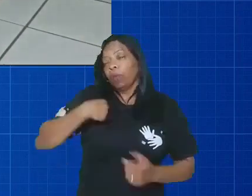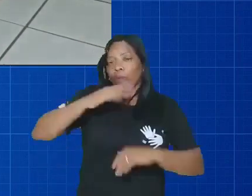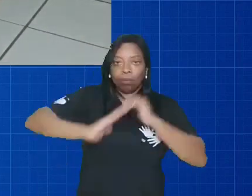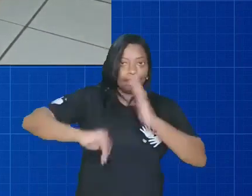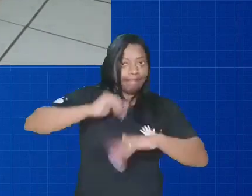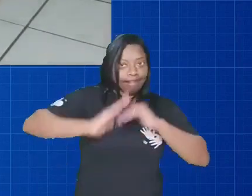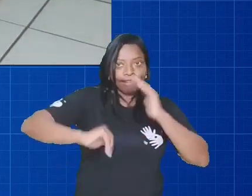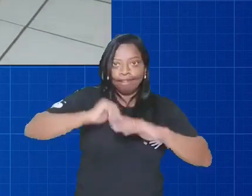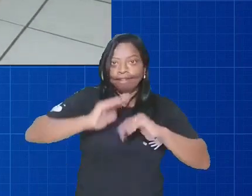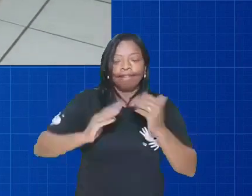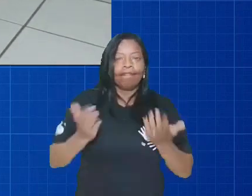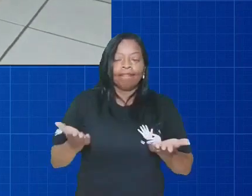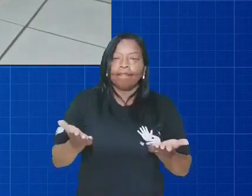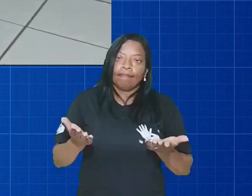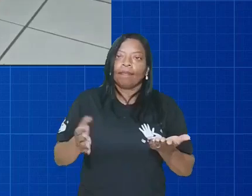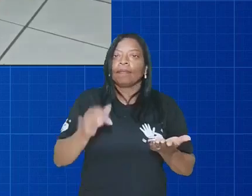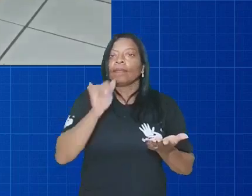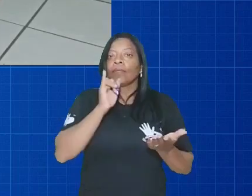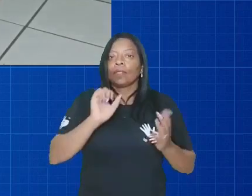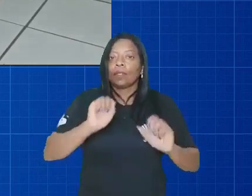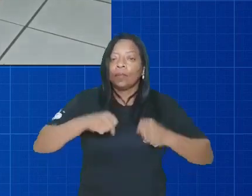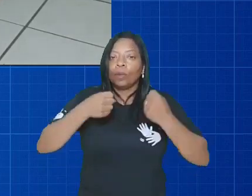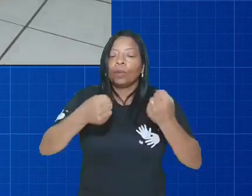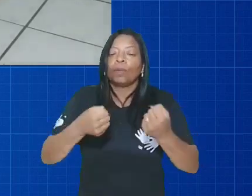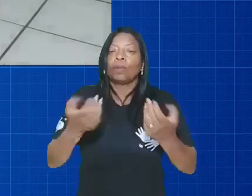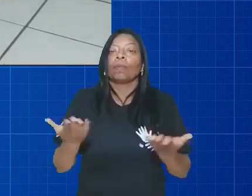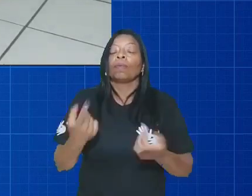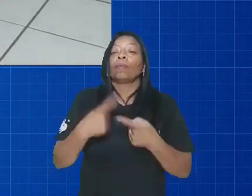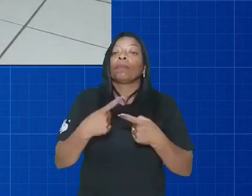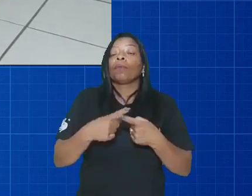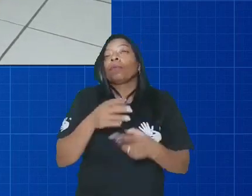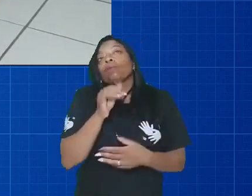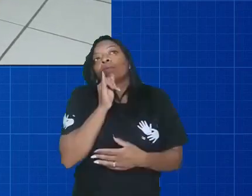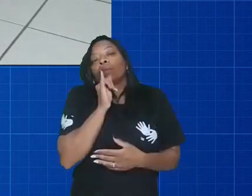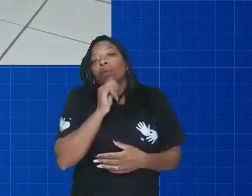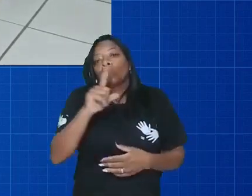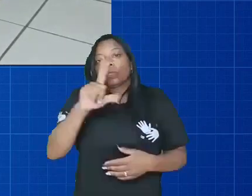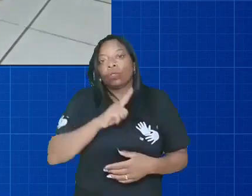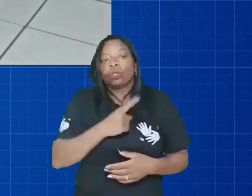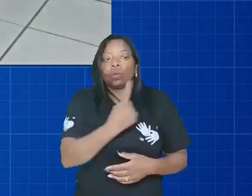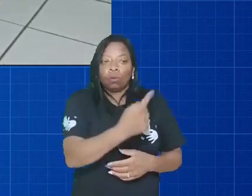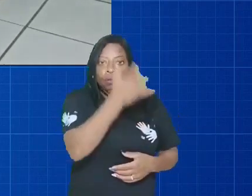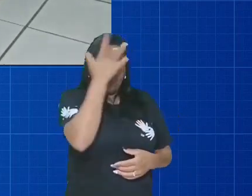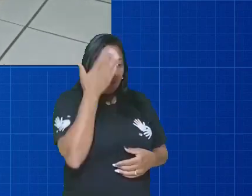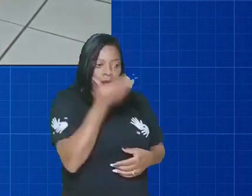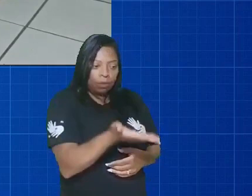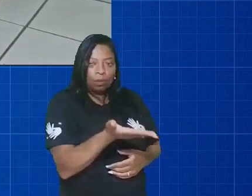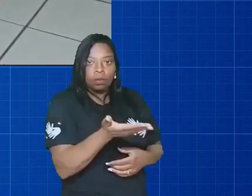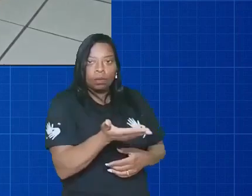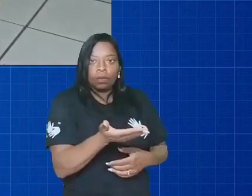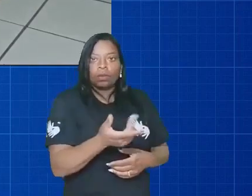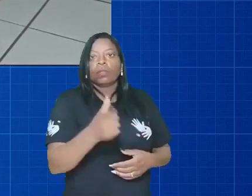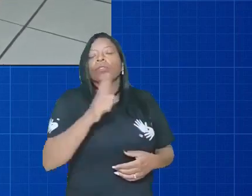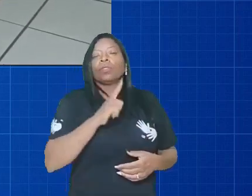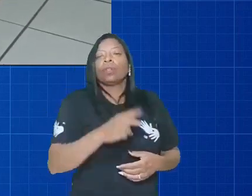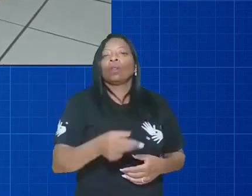dessa questão do empoderamento, né. Então, tinha um paciente, enfim, que estava com uma questão de tabagismo, e ele